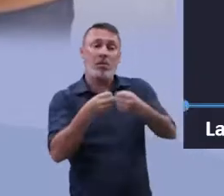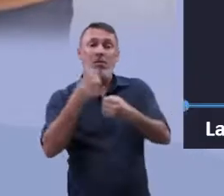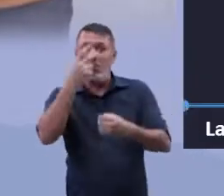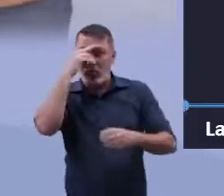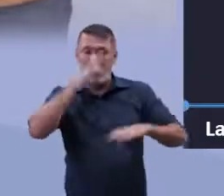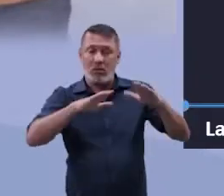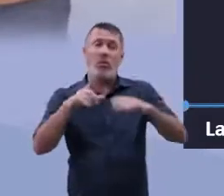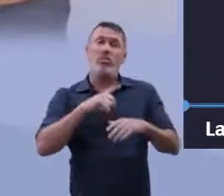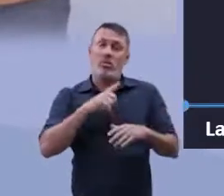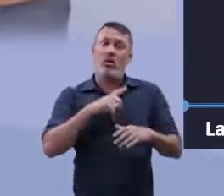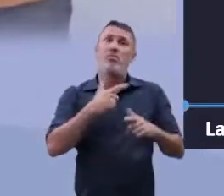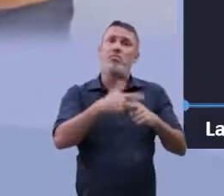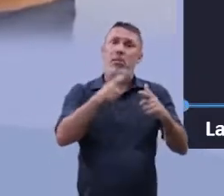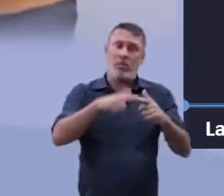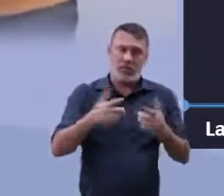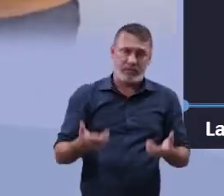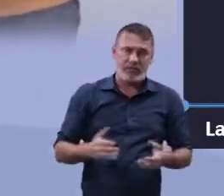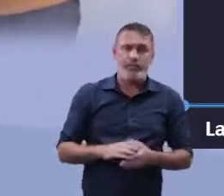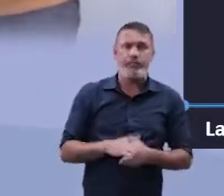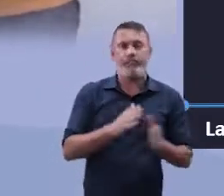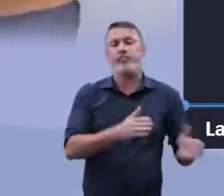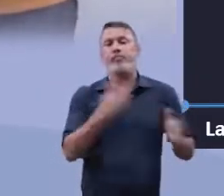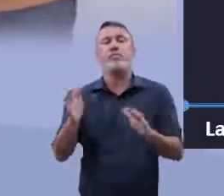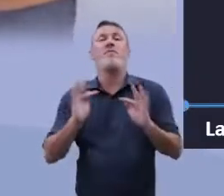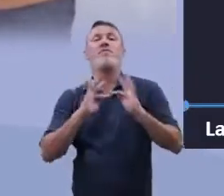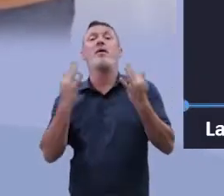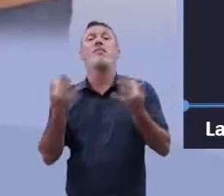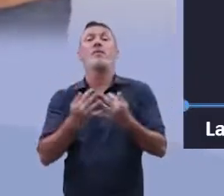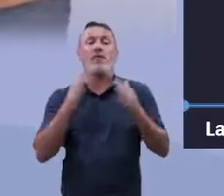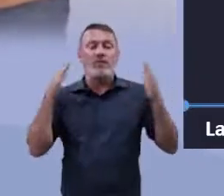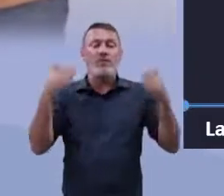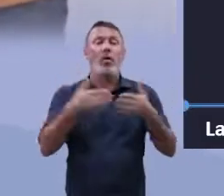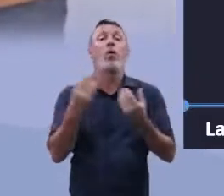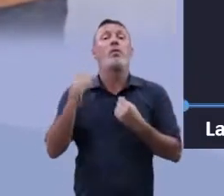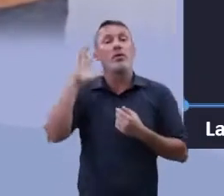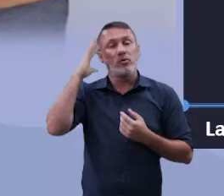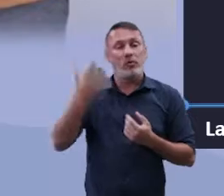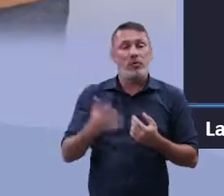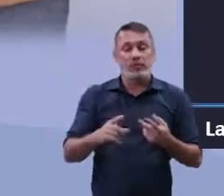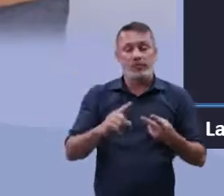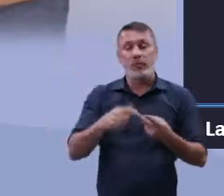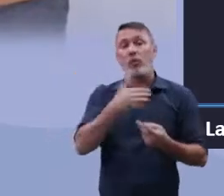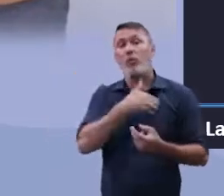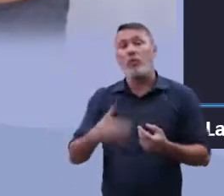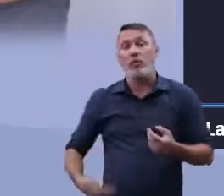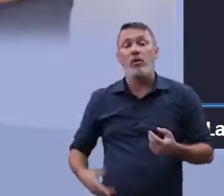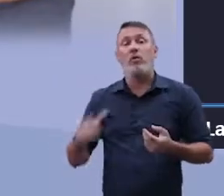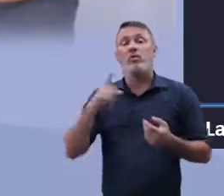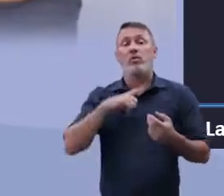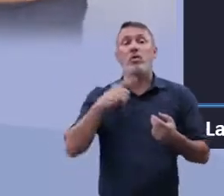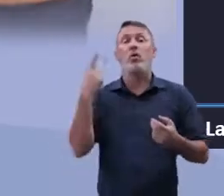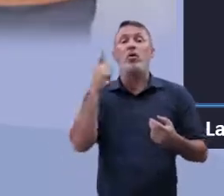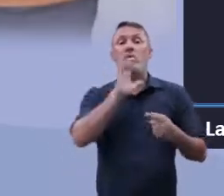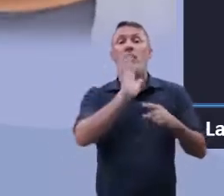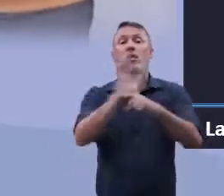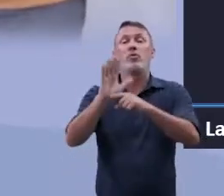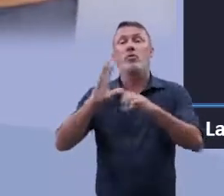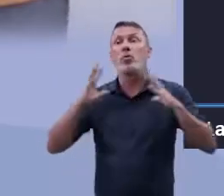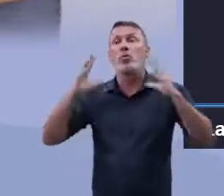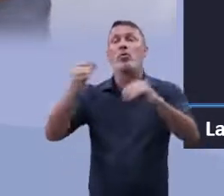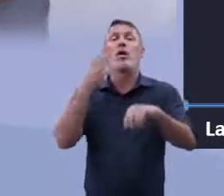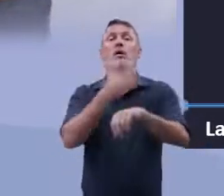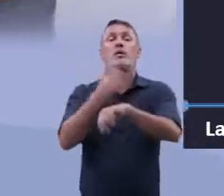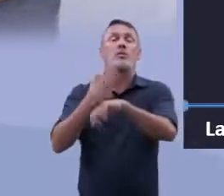a nós tem sim uma problemática. Como que a família age sobre isso? E o que o governo tem feito para dar acesso